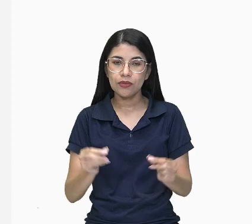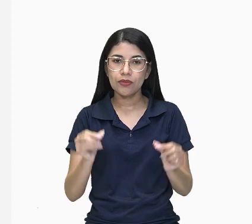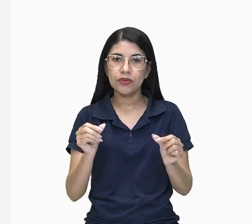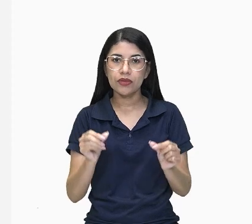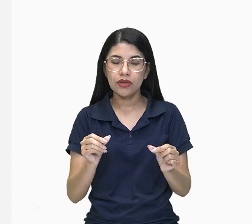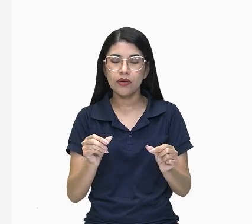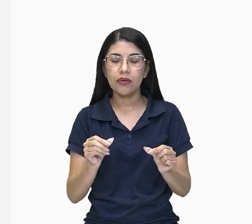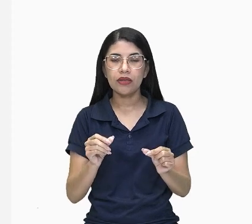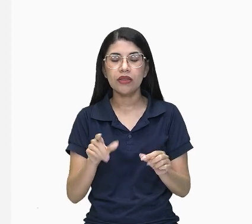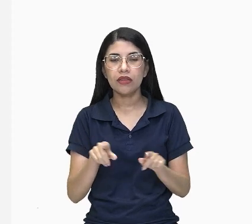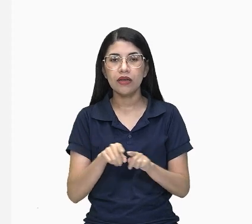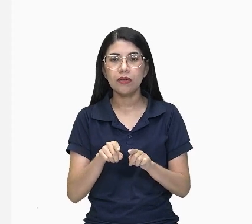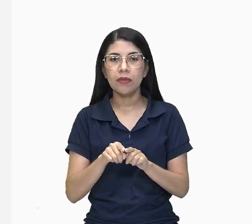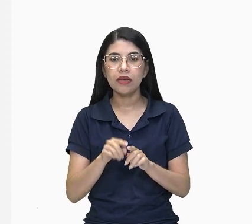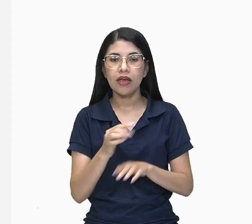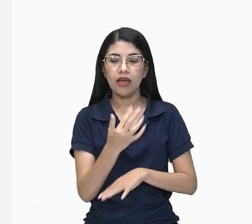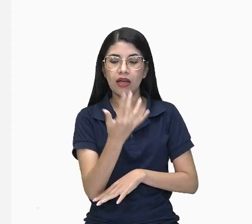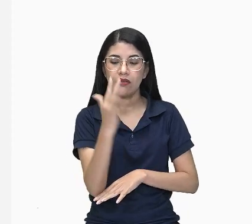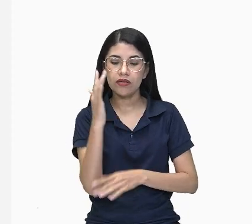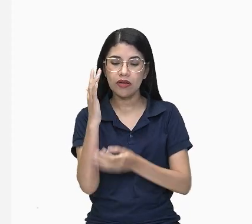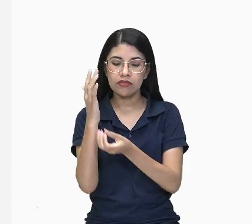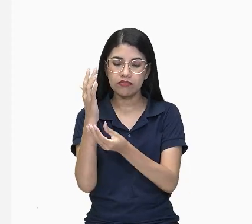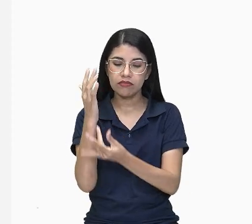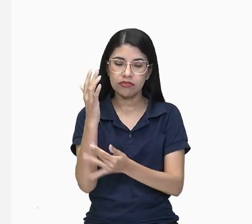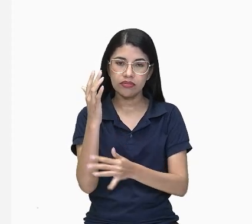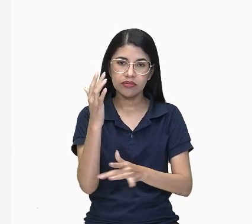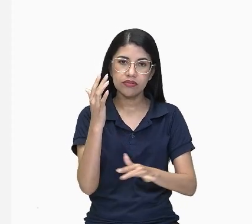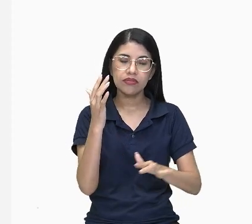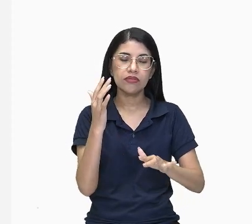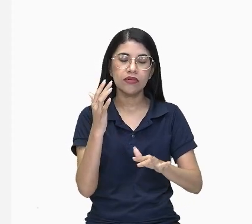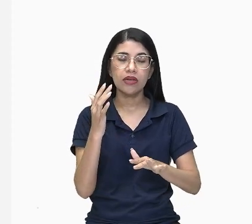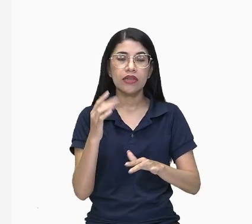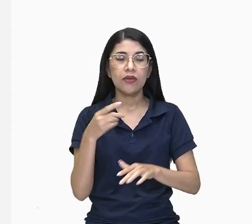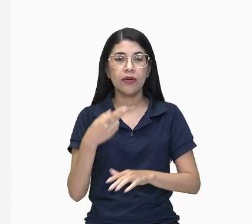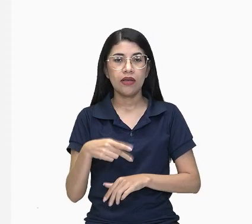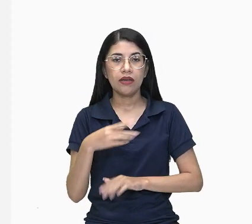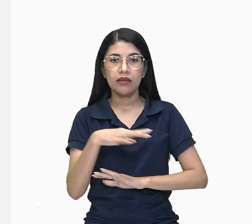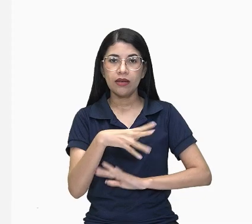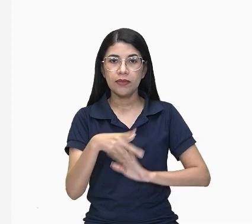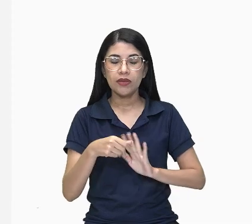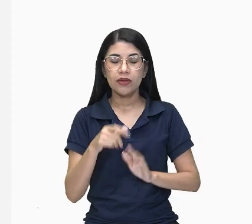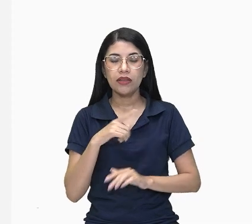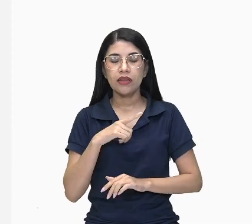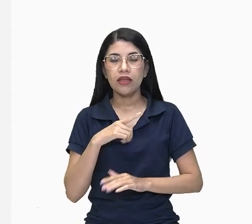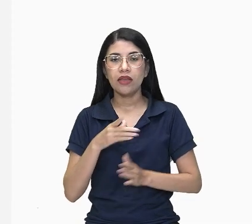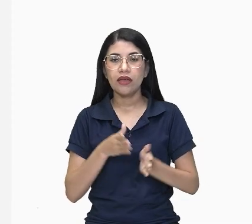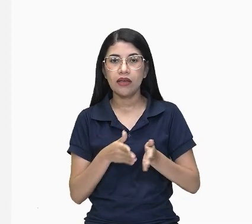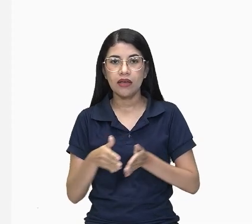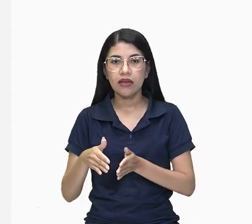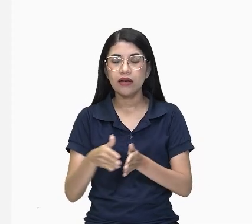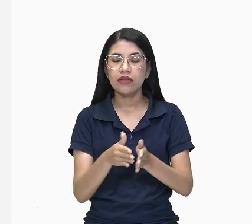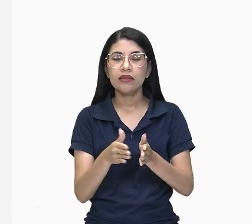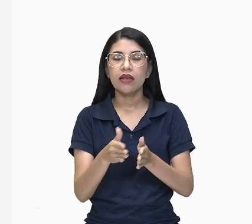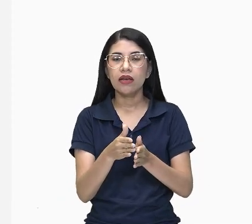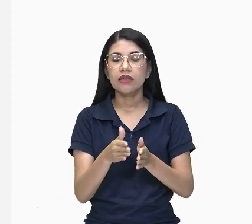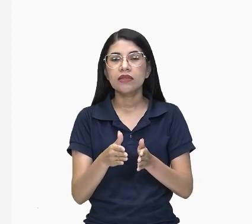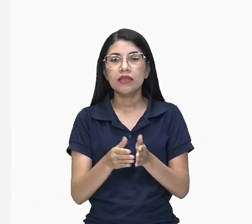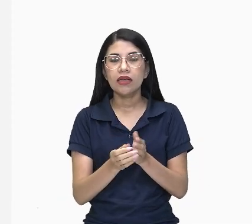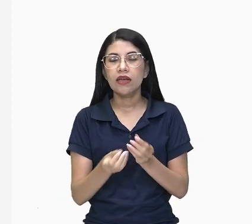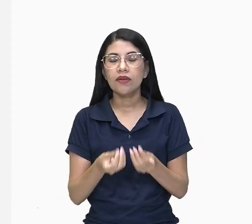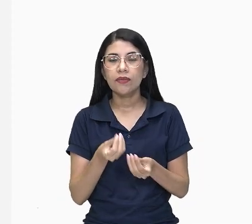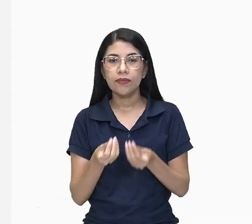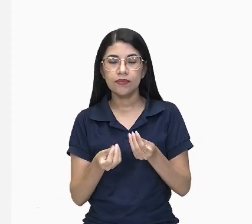suas margens. Então, na Amazônia, nós vamos ter canais fluviais, né, que estão ali